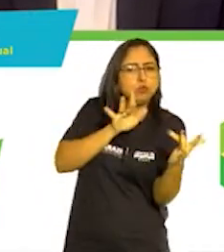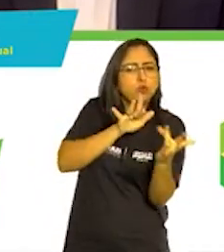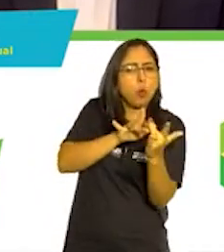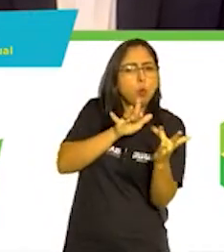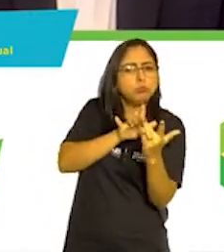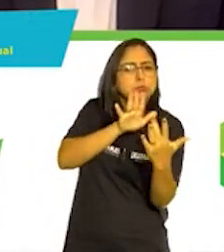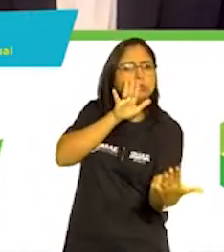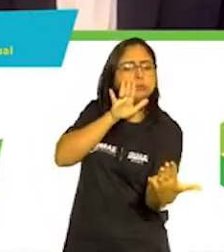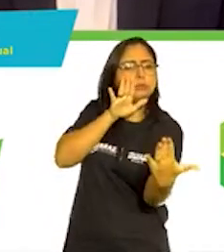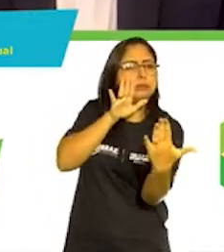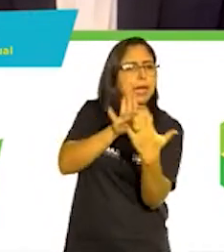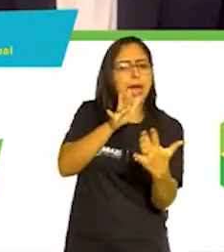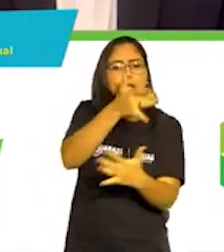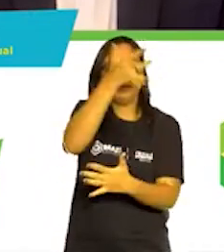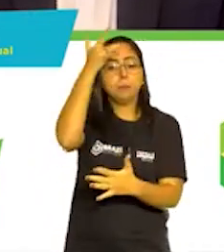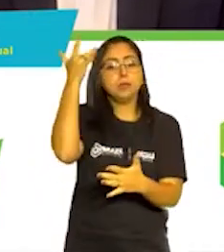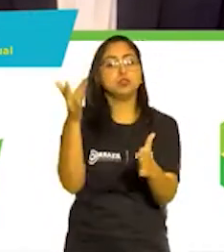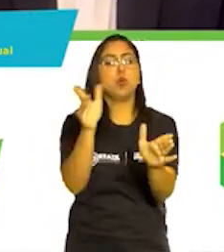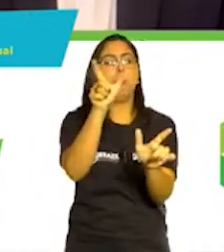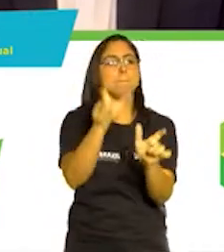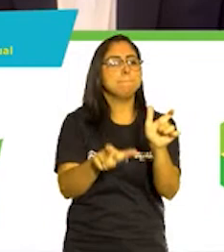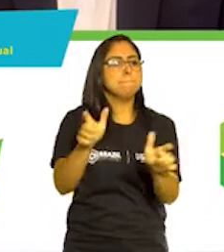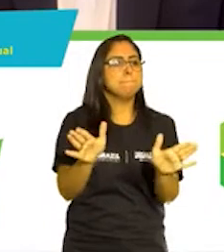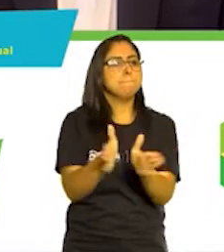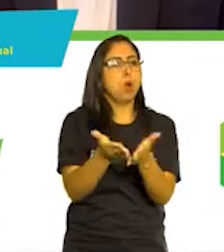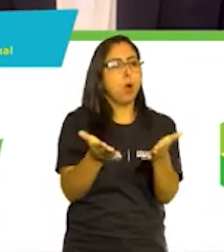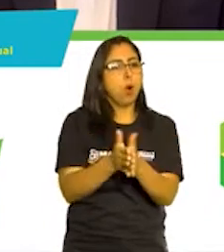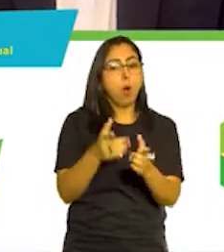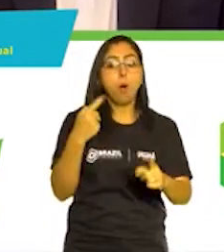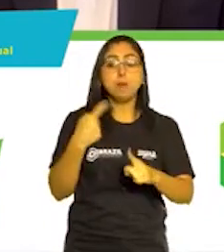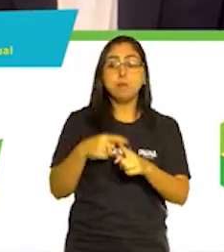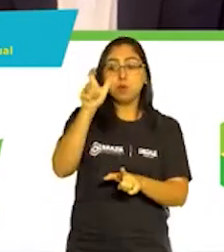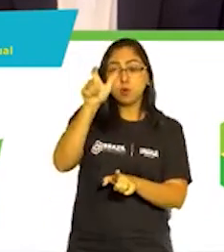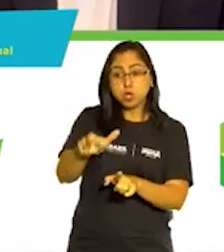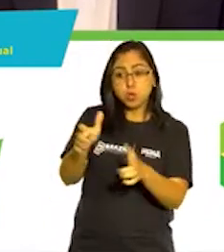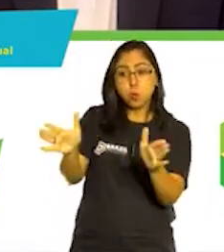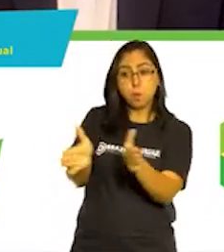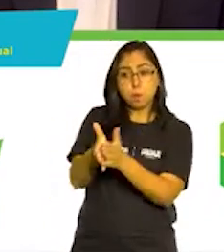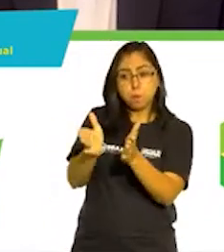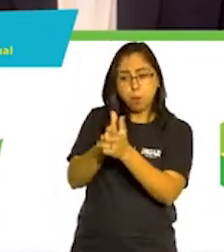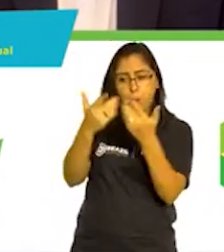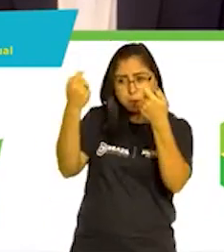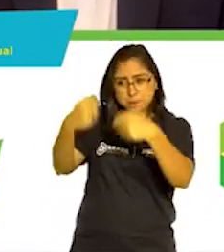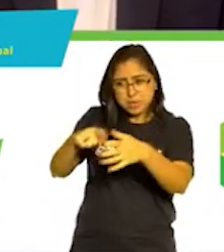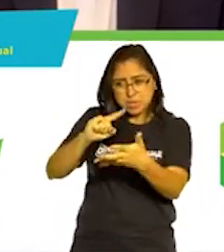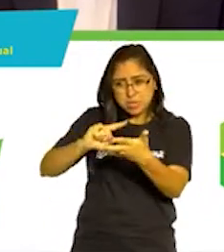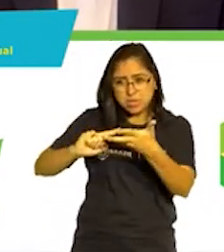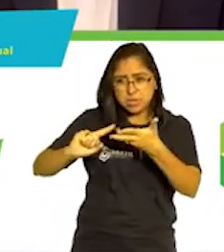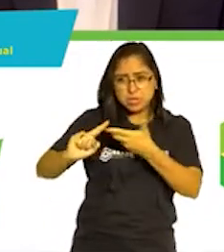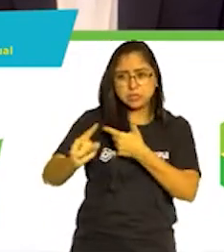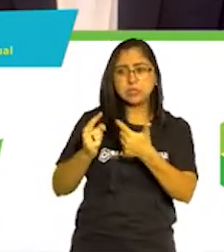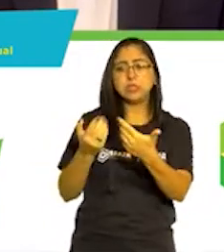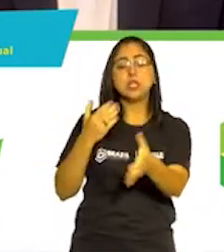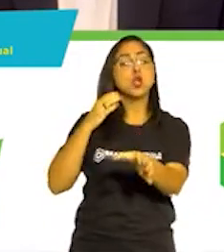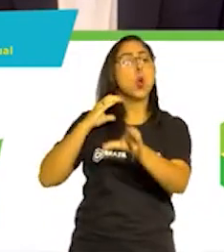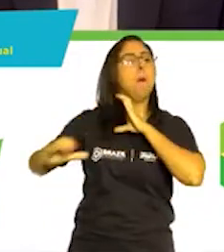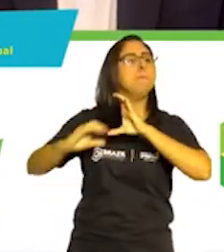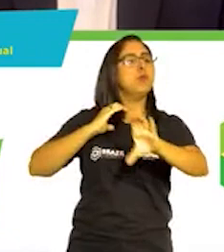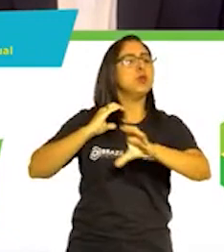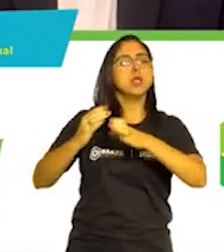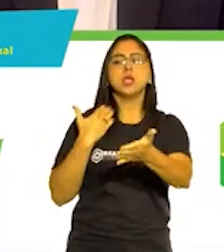é pobre, saber quem é pobre, o que que o pobre precisa e ter um canal de comunicação com o pobre da maneira que você